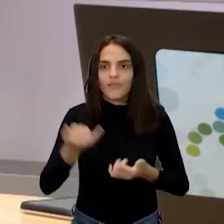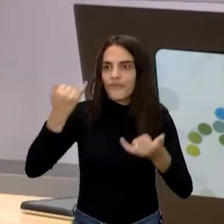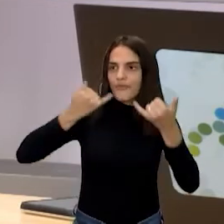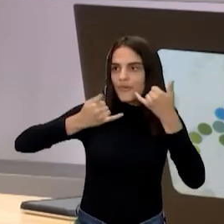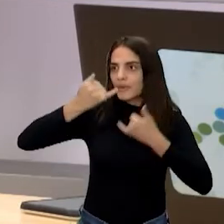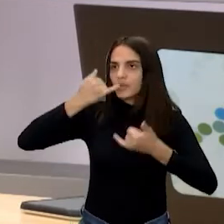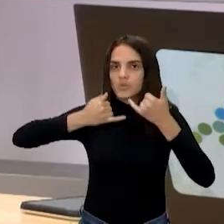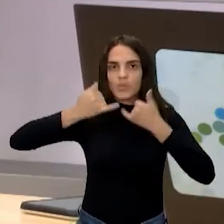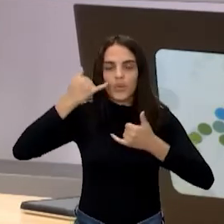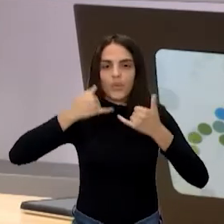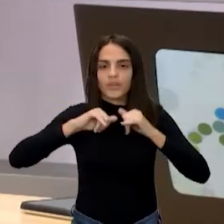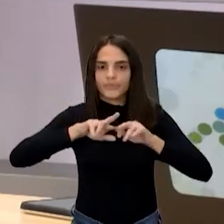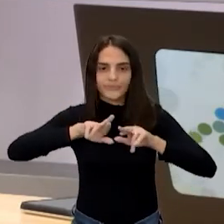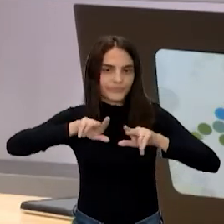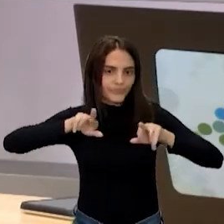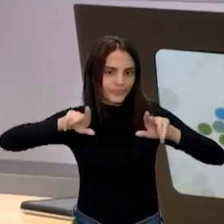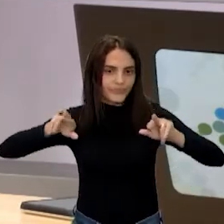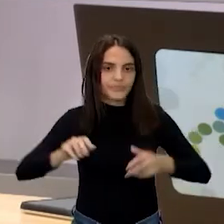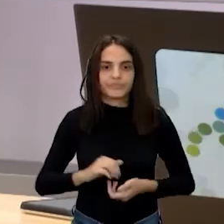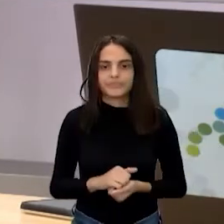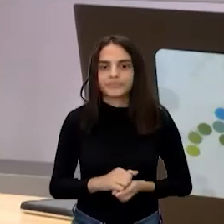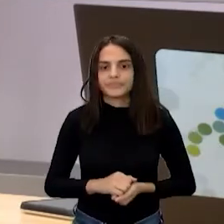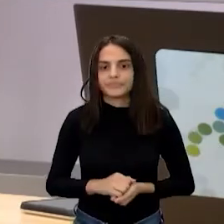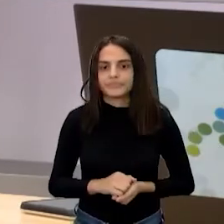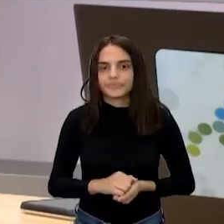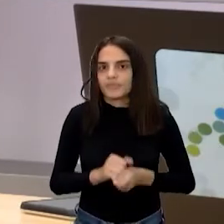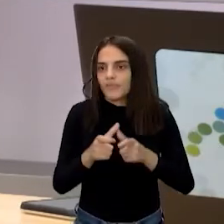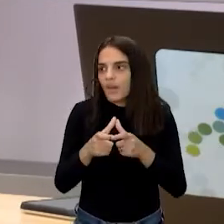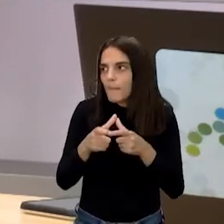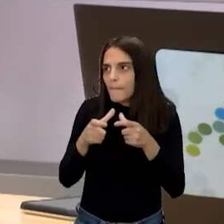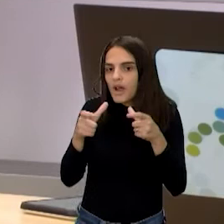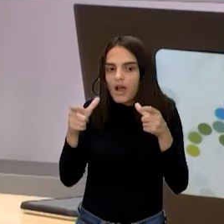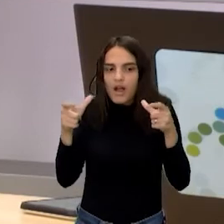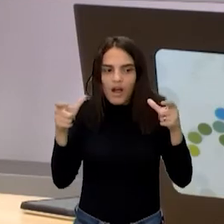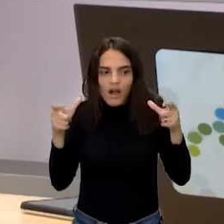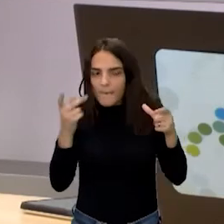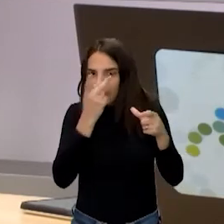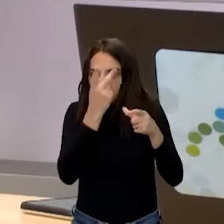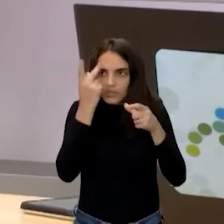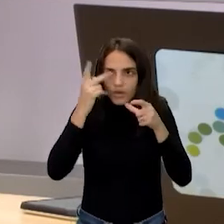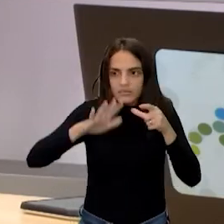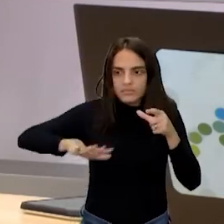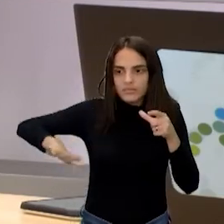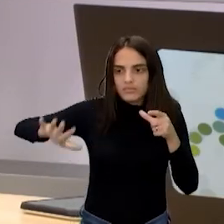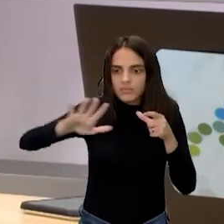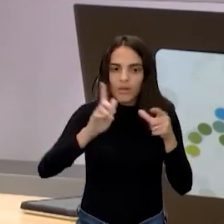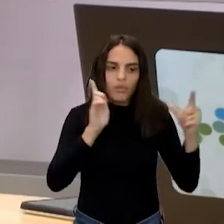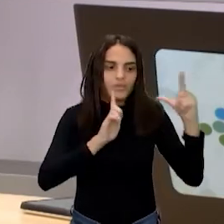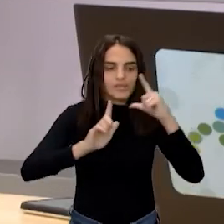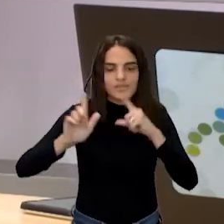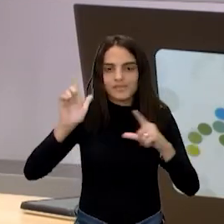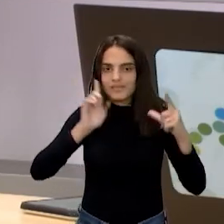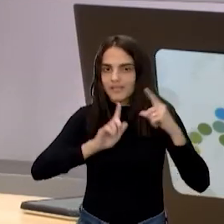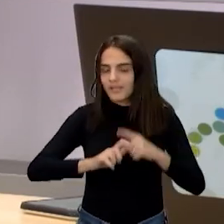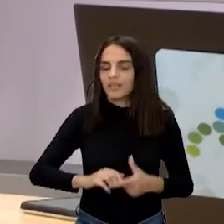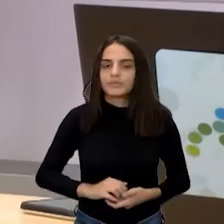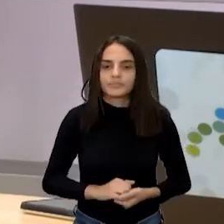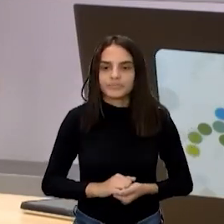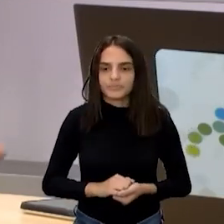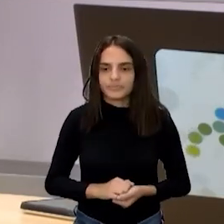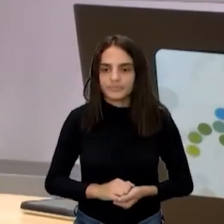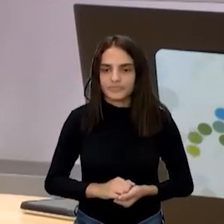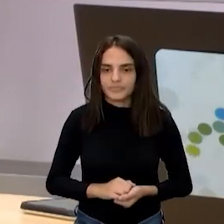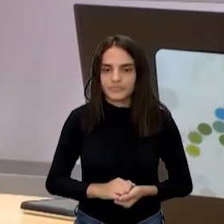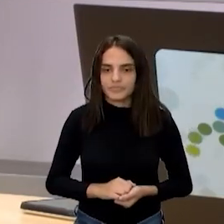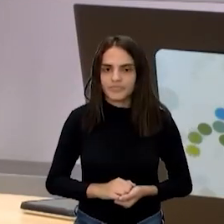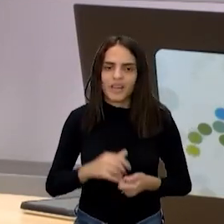algumas formas que vai fazer com que isso seja expandido, né? Que essa informação chegue o mais longe possível. Então, aí tem